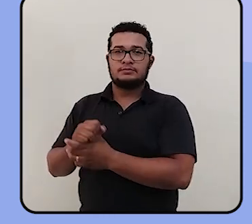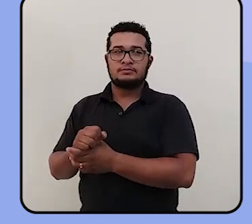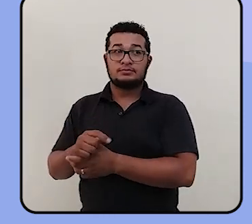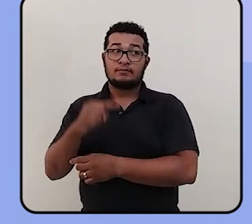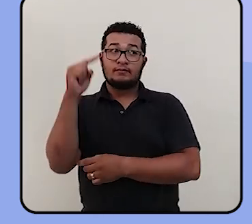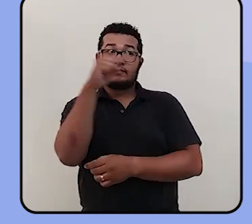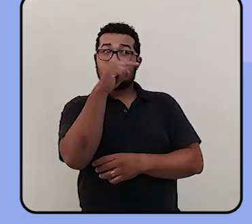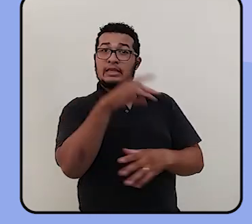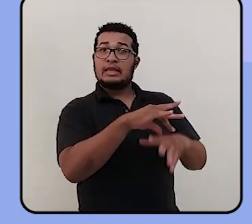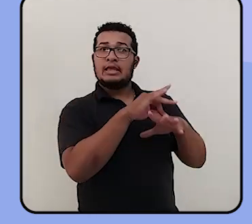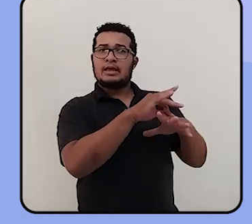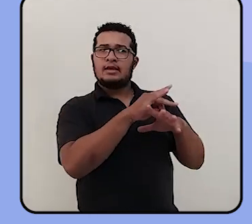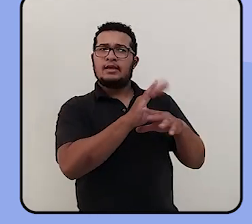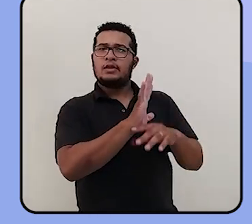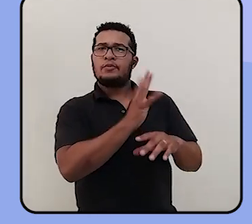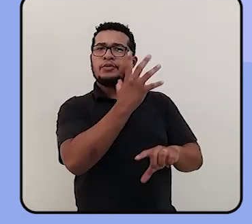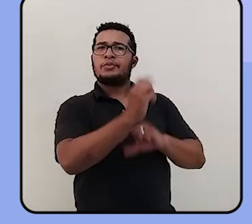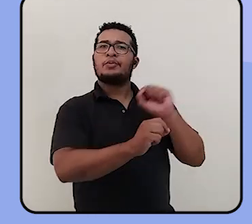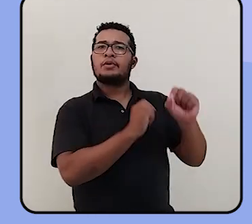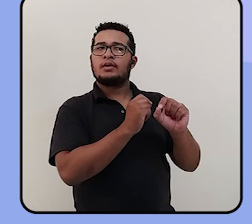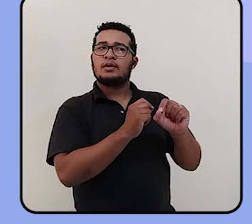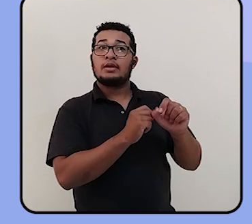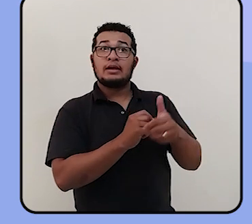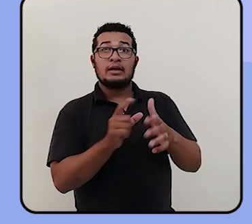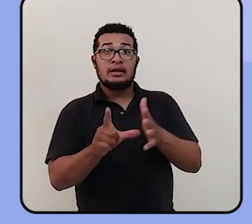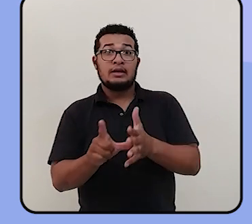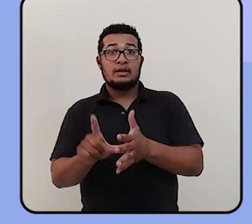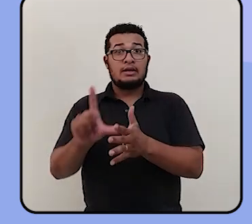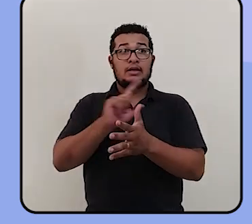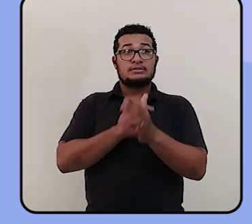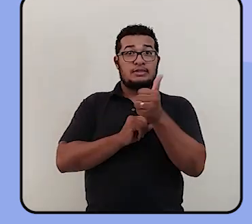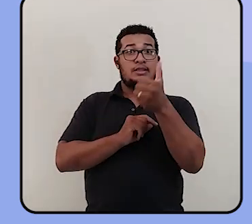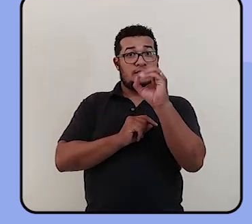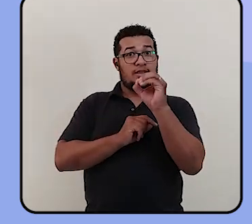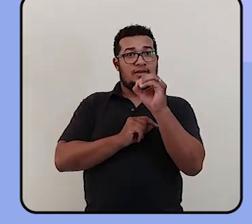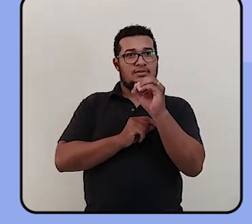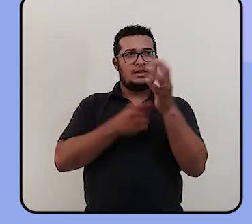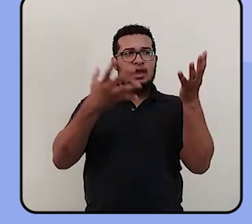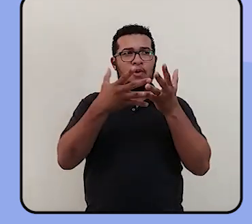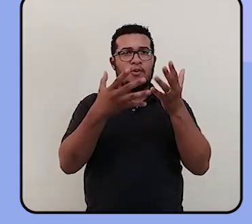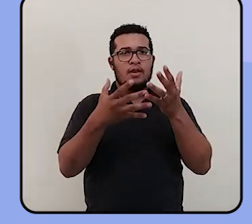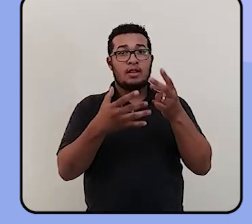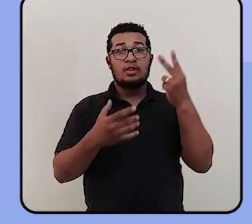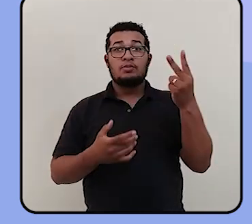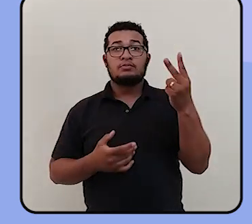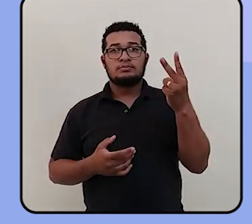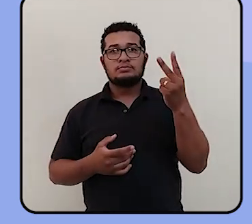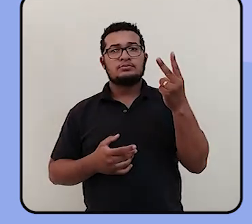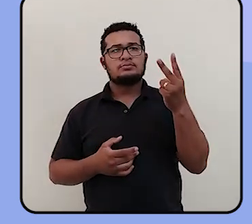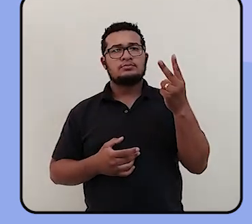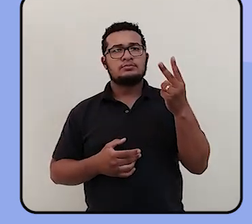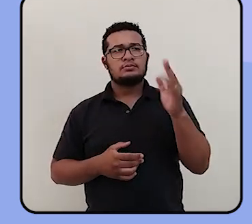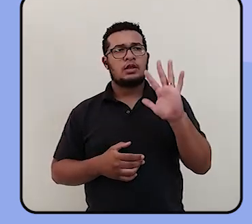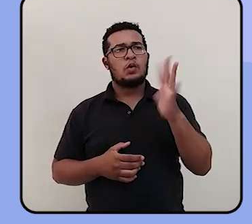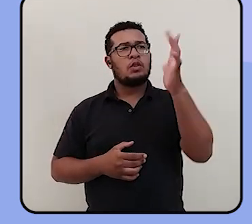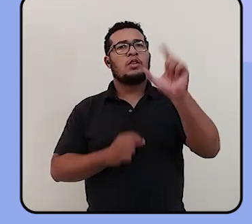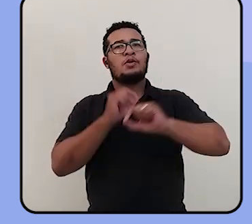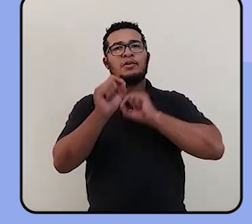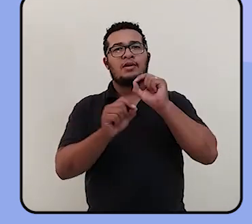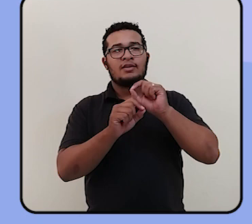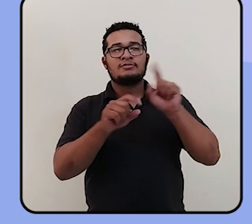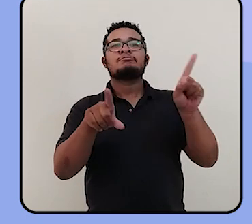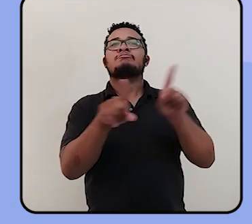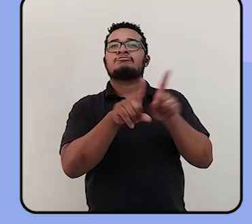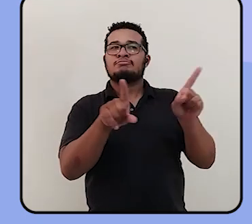está acontecendo lá com a carne? A quantidade era 10, passou a ser 2. O que